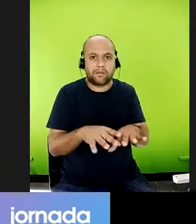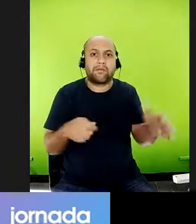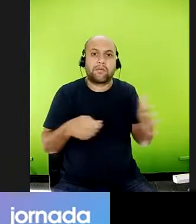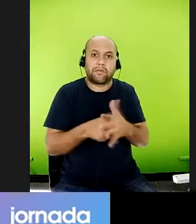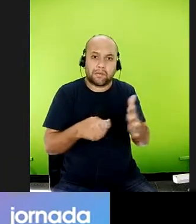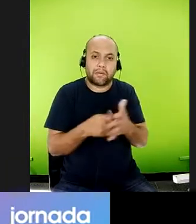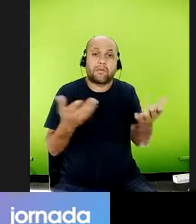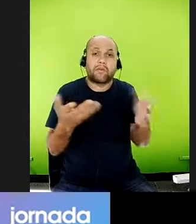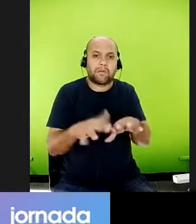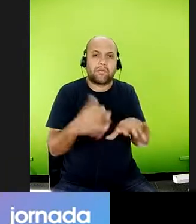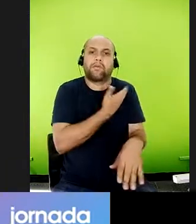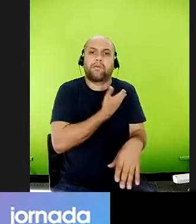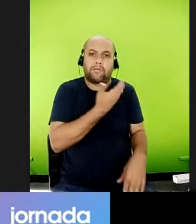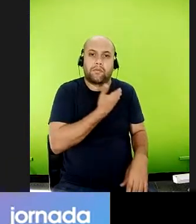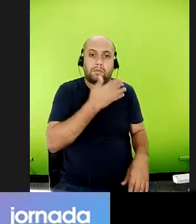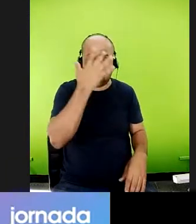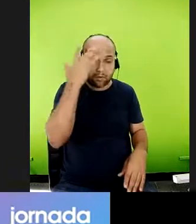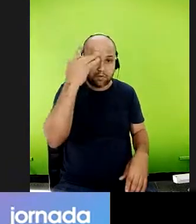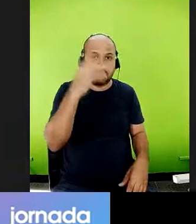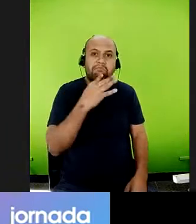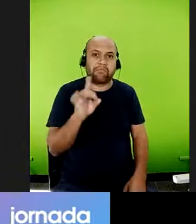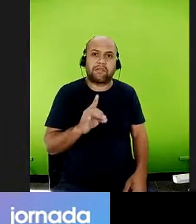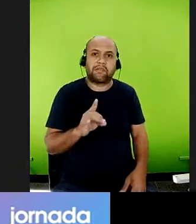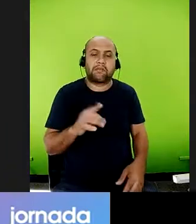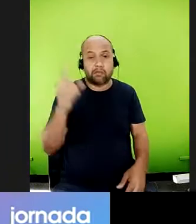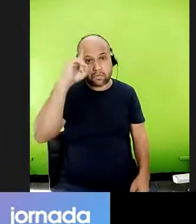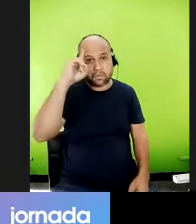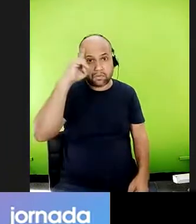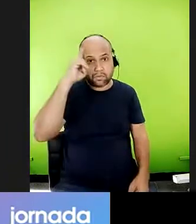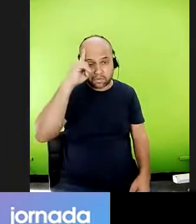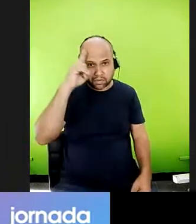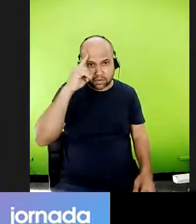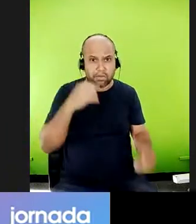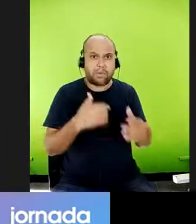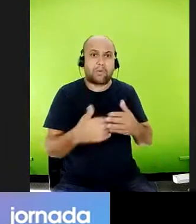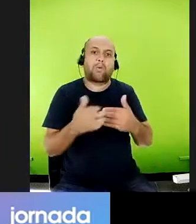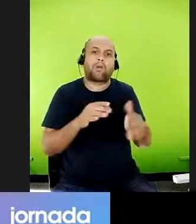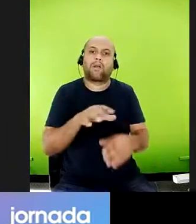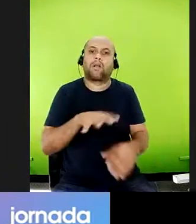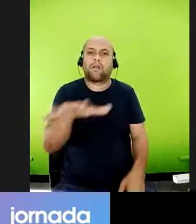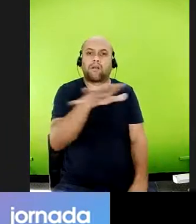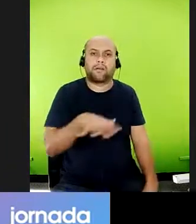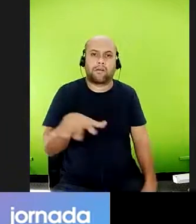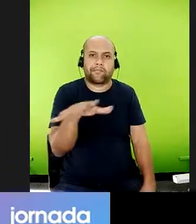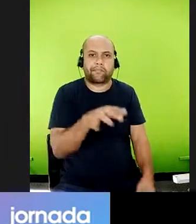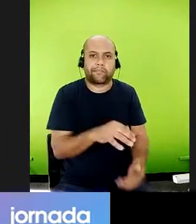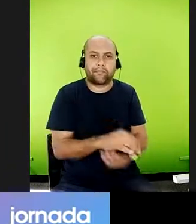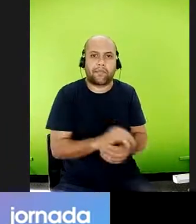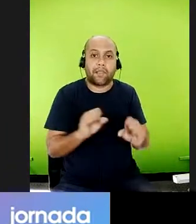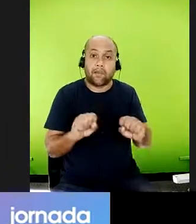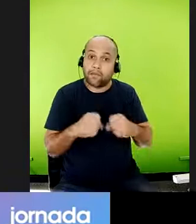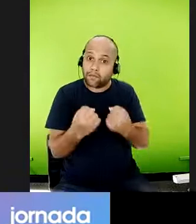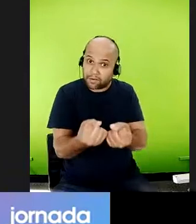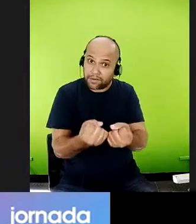inclusão do coleguinha L da pessoa que eu não conheço diariamente em qualquer ambiente eu acho que esse é o recado que eu deixo força na peruca